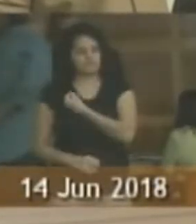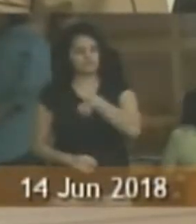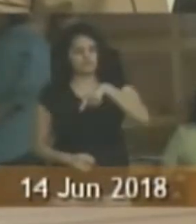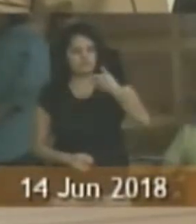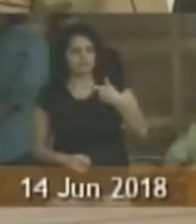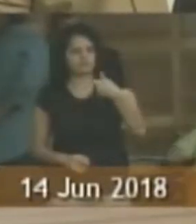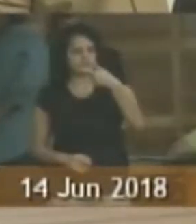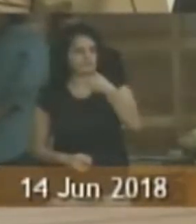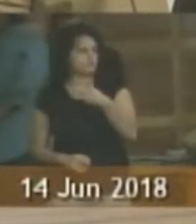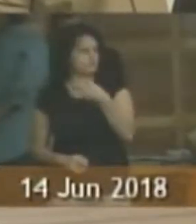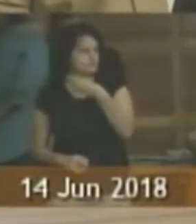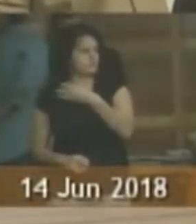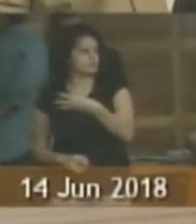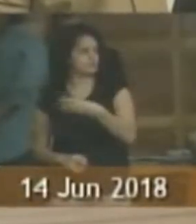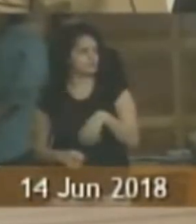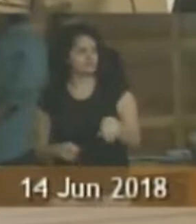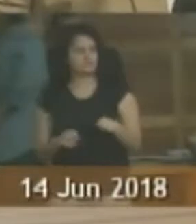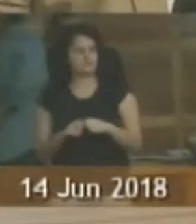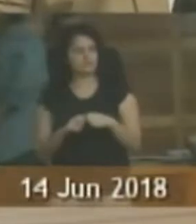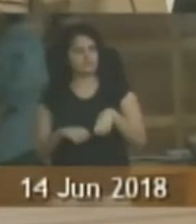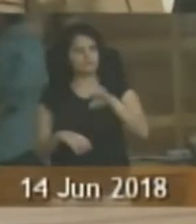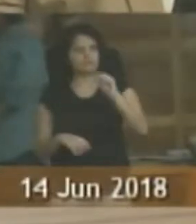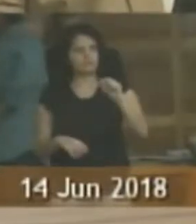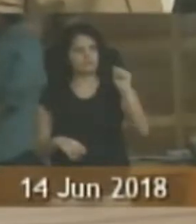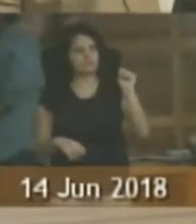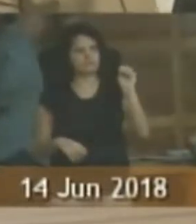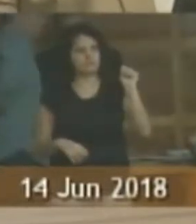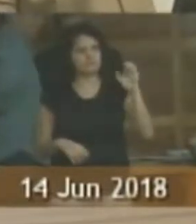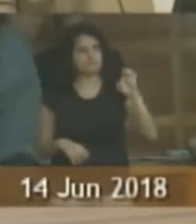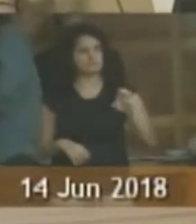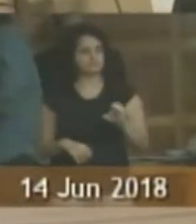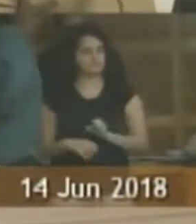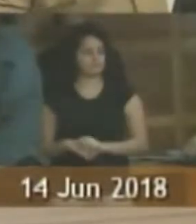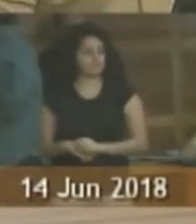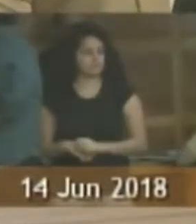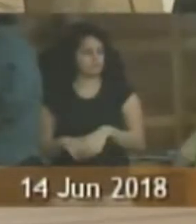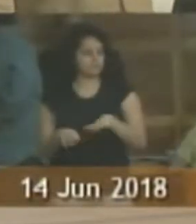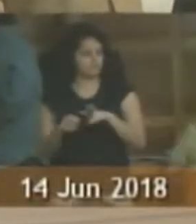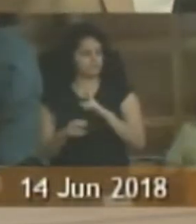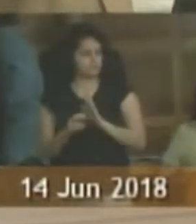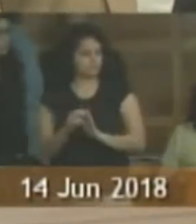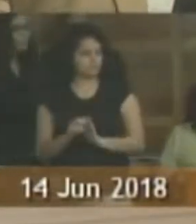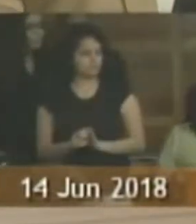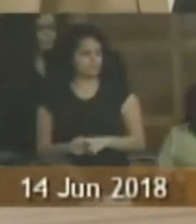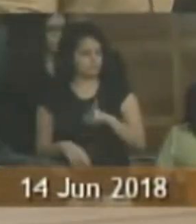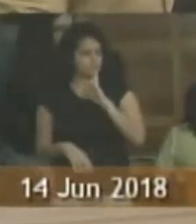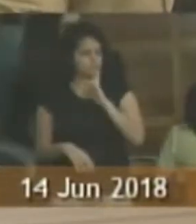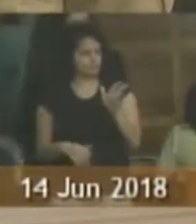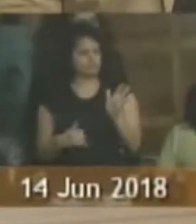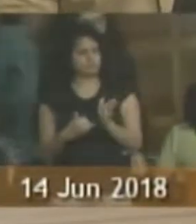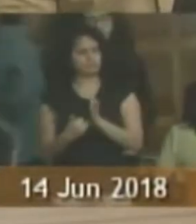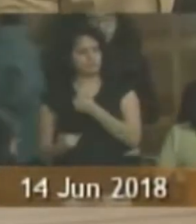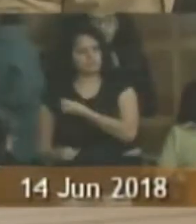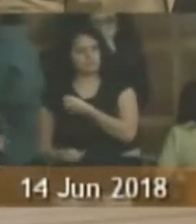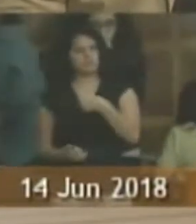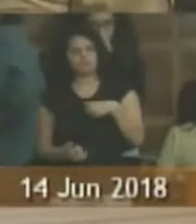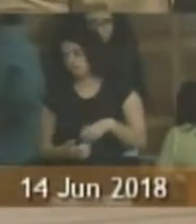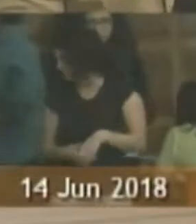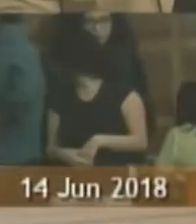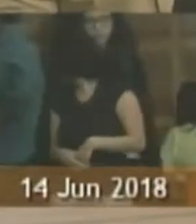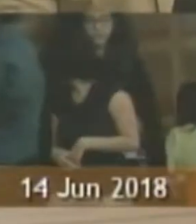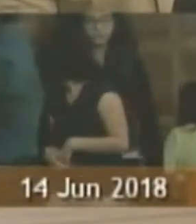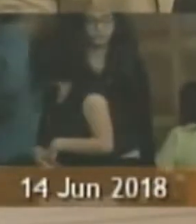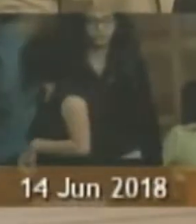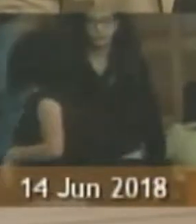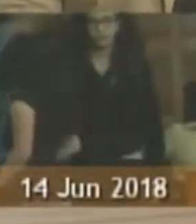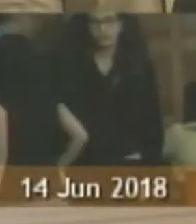224, 2018, autor SAI, Serviço Autônomo de Água e Esgoto, descrição, em resposta ao requerimento número 495,